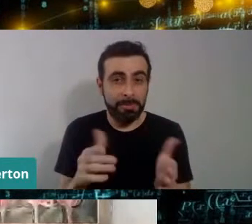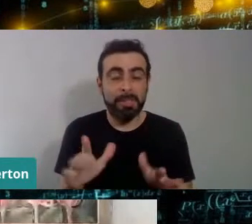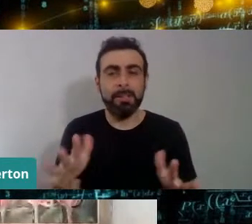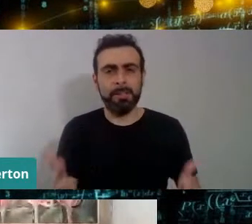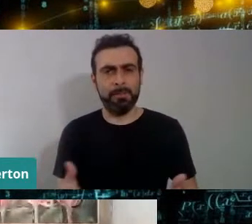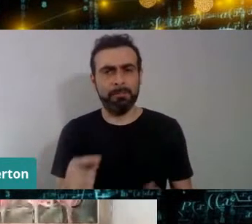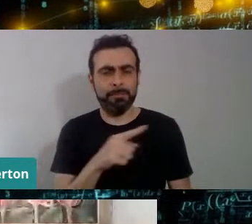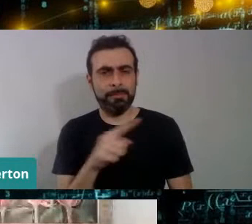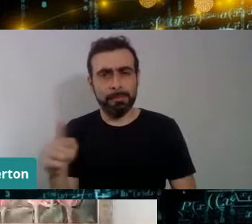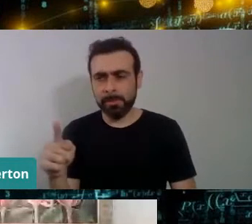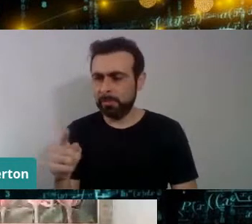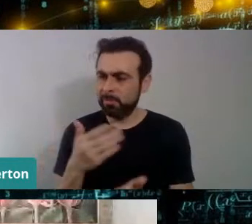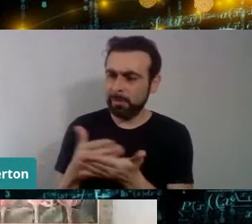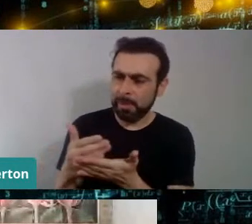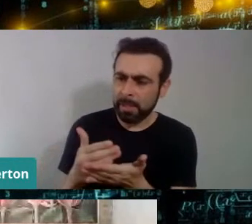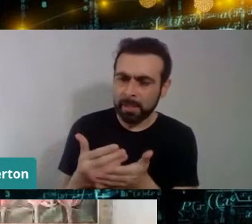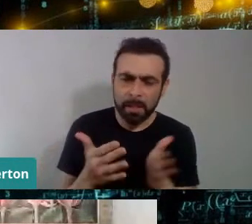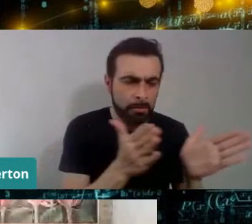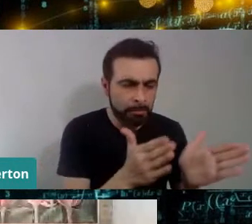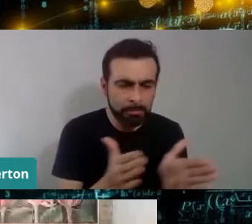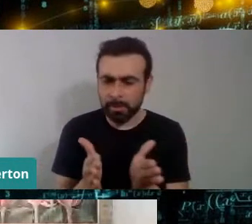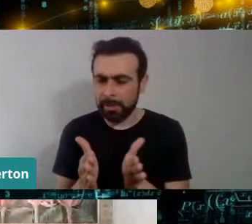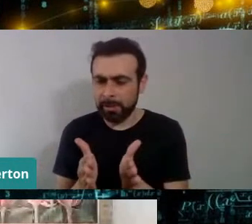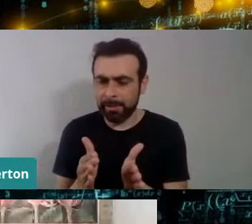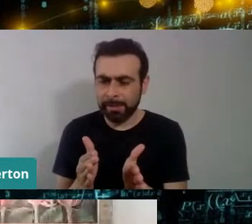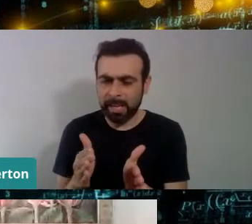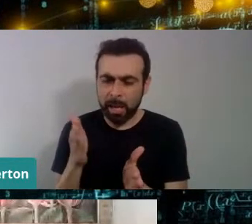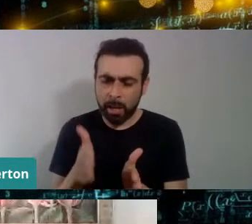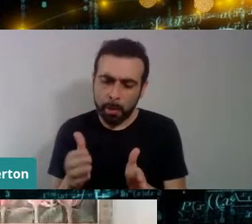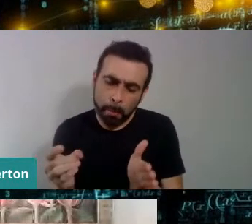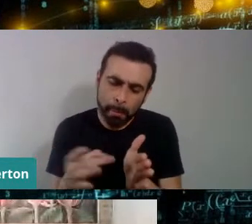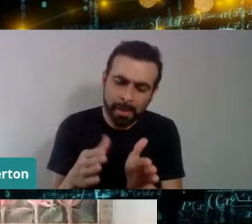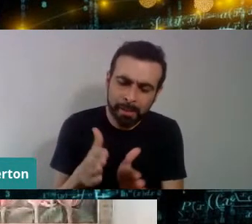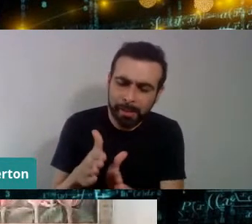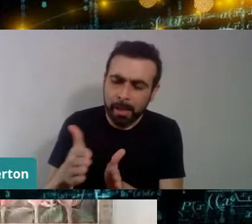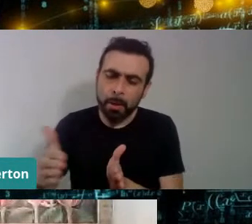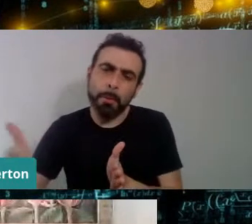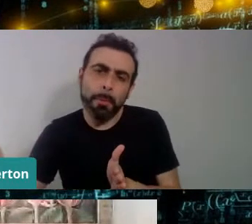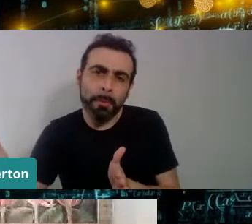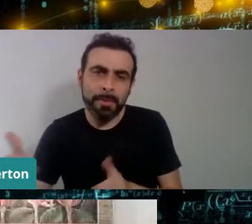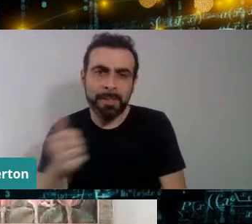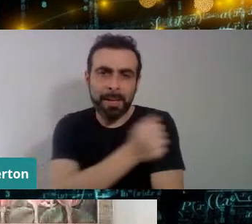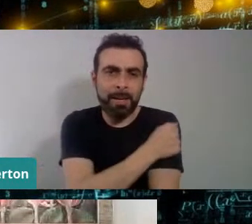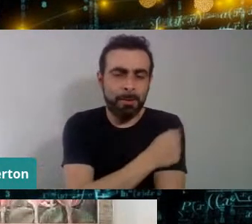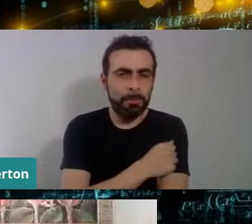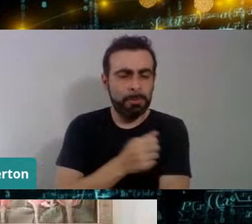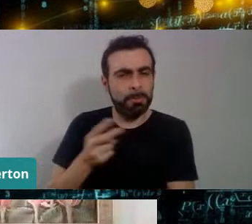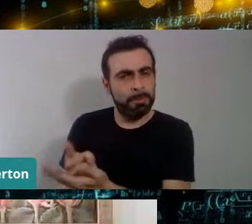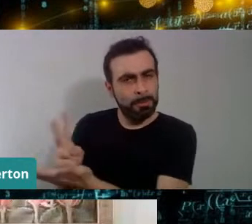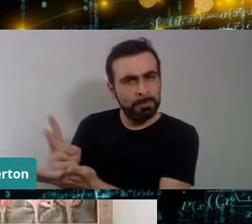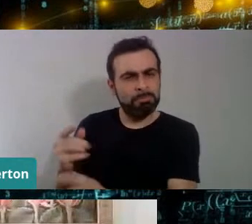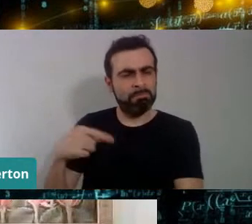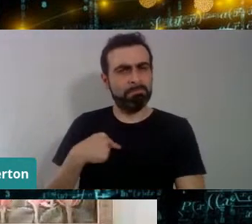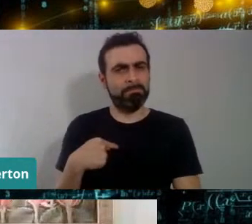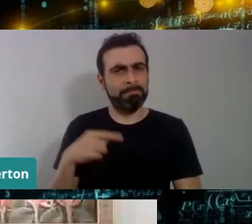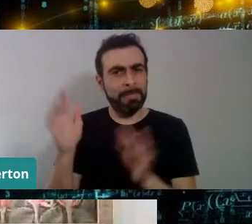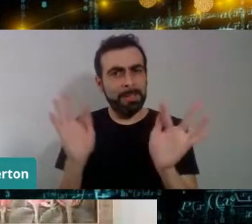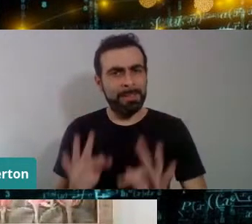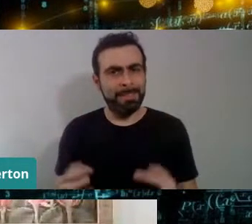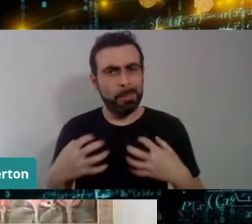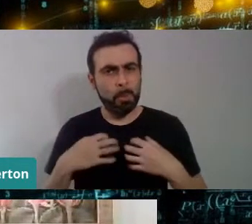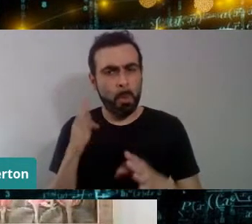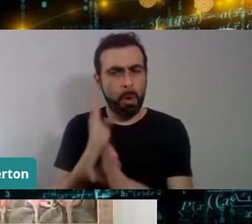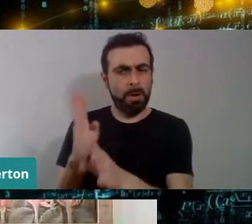gente parou. Né? Então, é uma felicidade. Hoje eu encontro com vocês aí, fico feliz